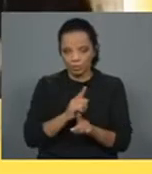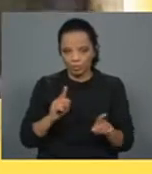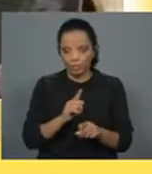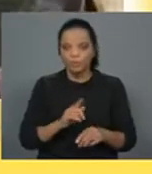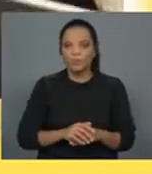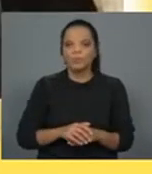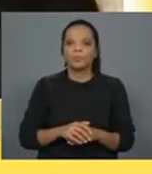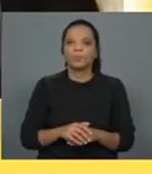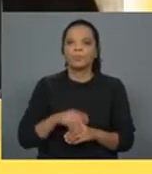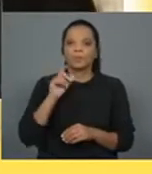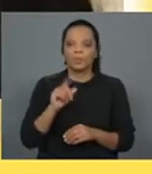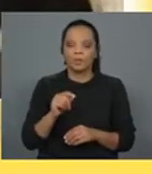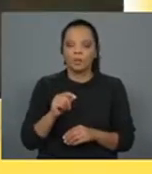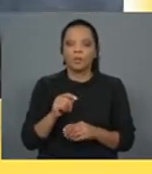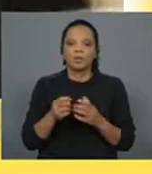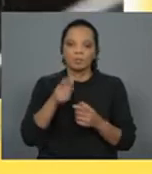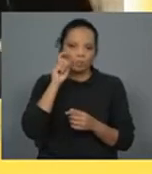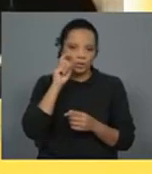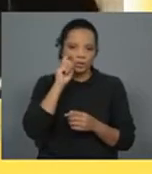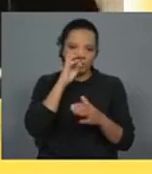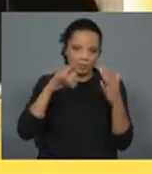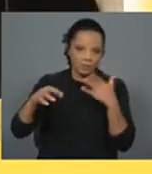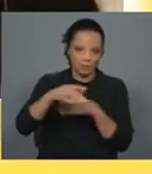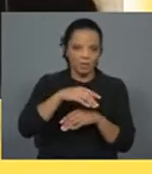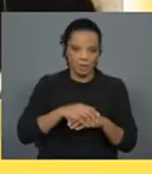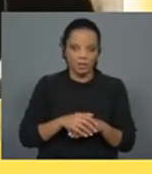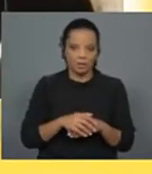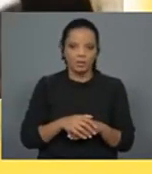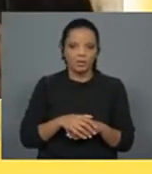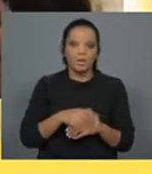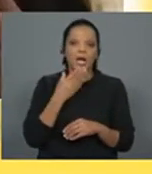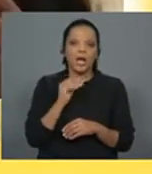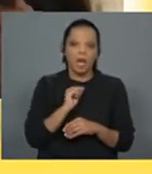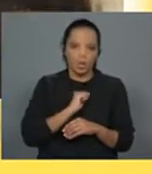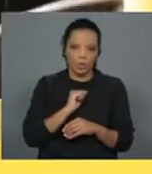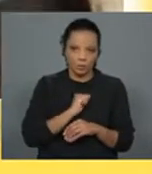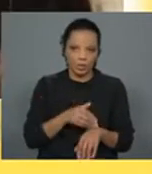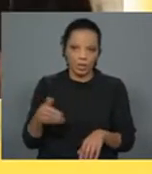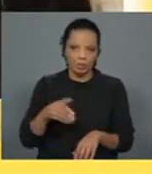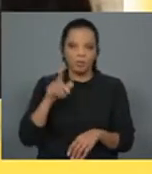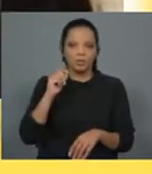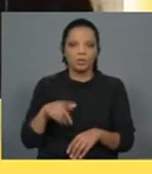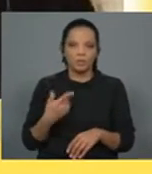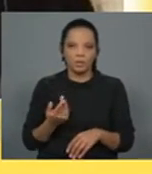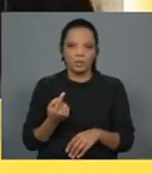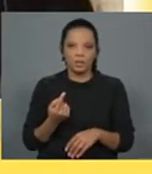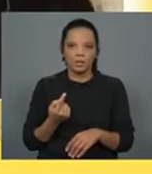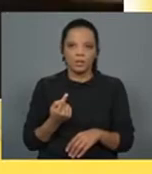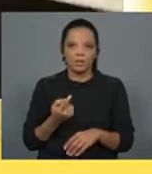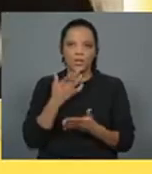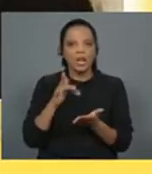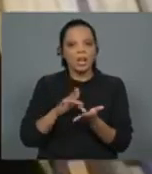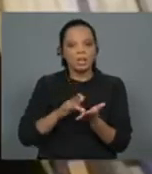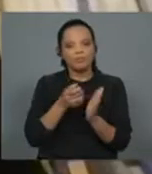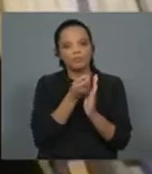para a proteção civil, estes foram os nossos alunos. Tenho ainda vários exemplares ainda deste livro, que